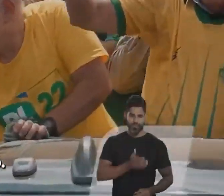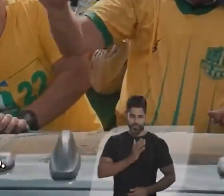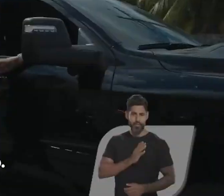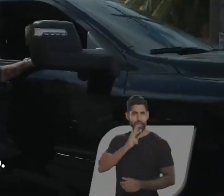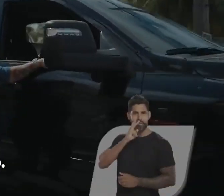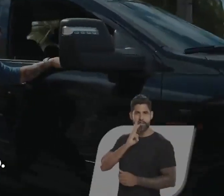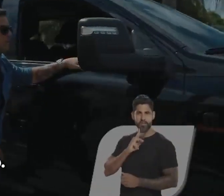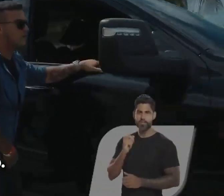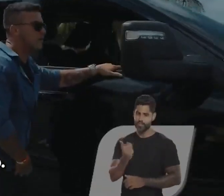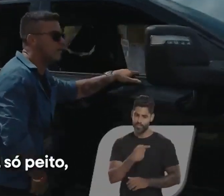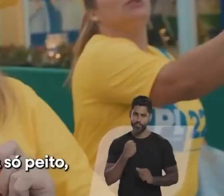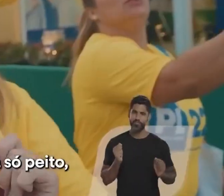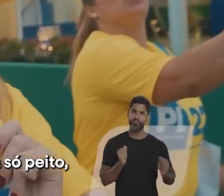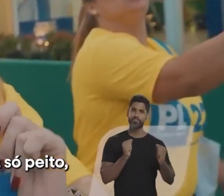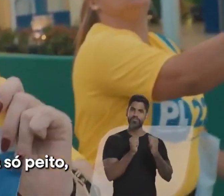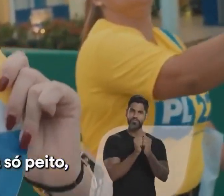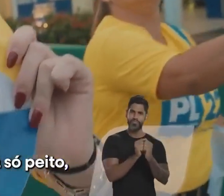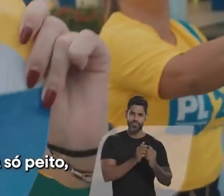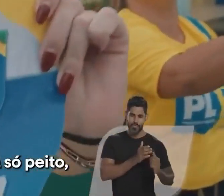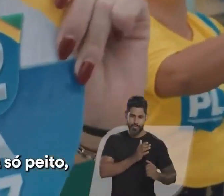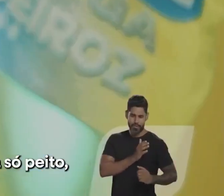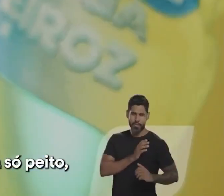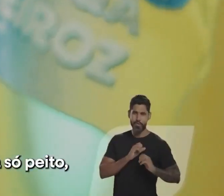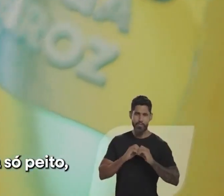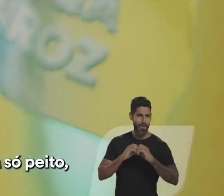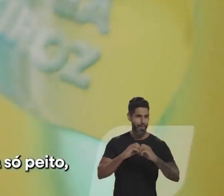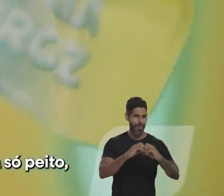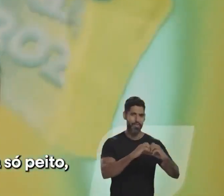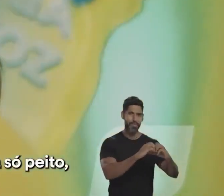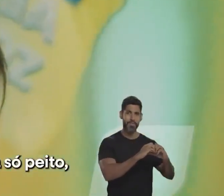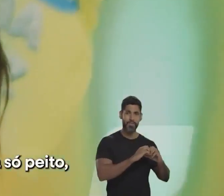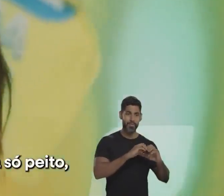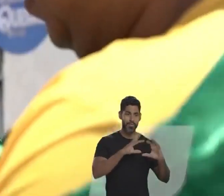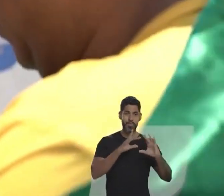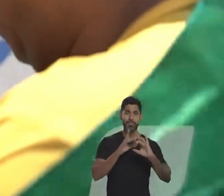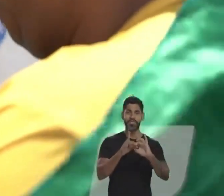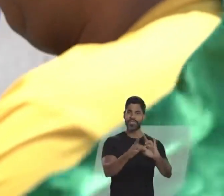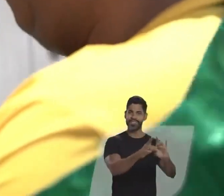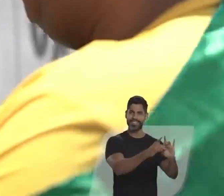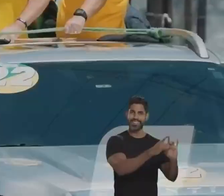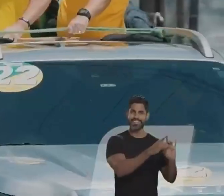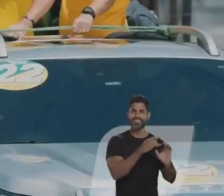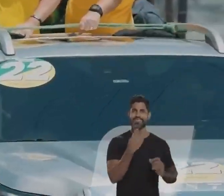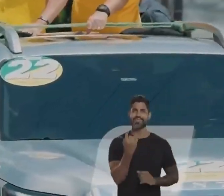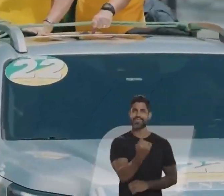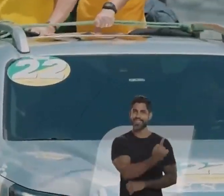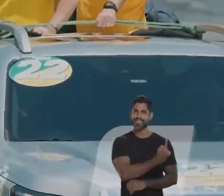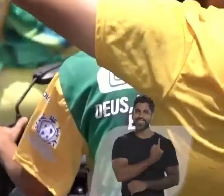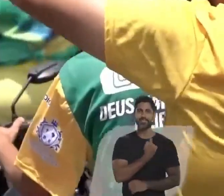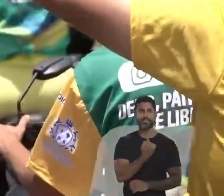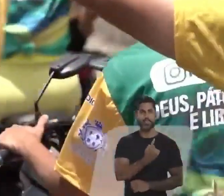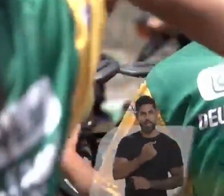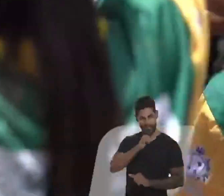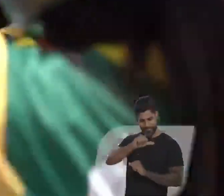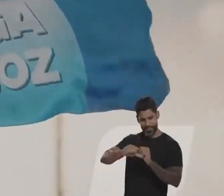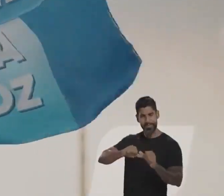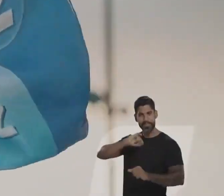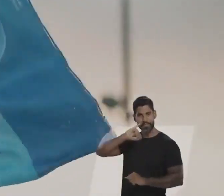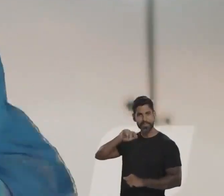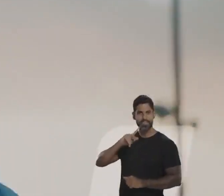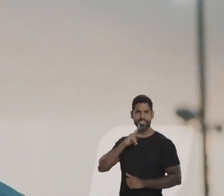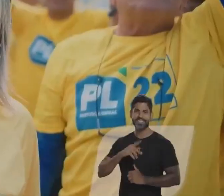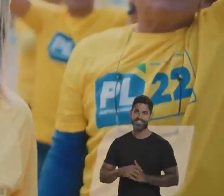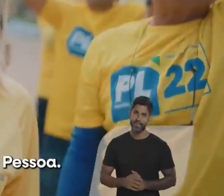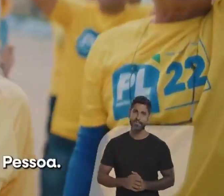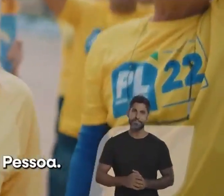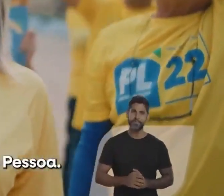junto nosso coração, o coração de uma cidade em um só peito, em um só sentimento. Muda, João